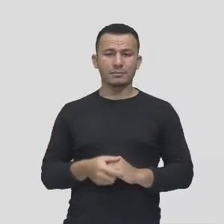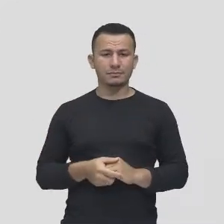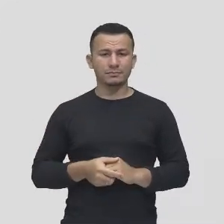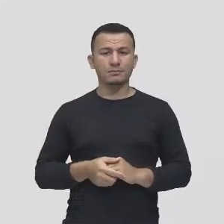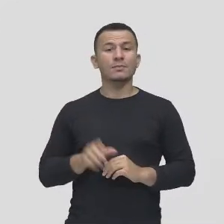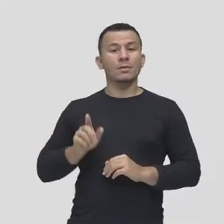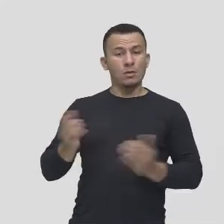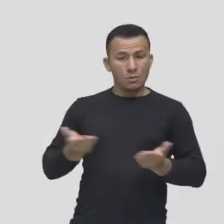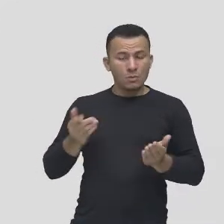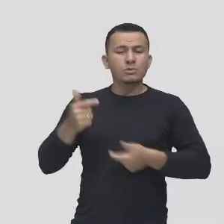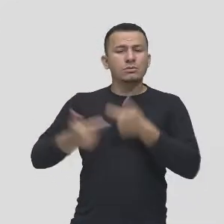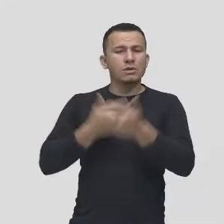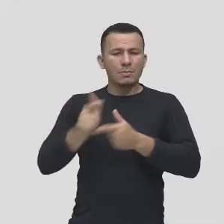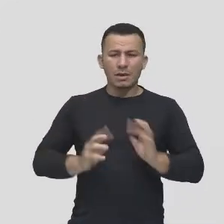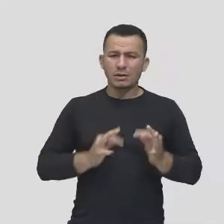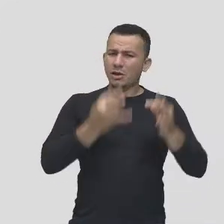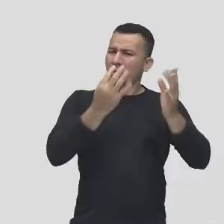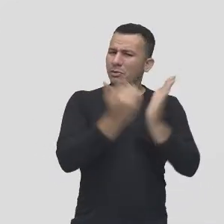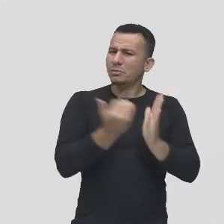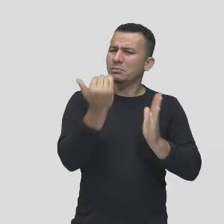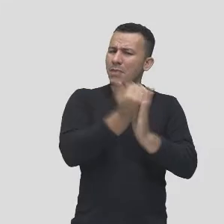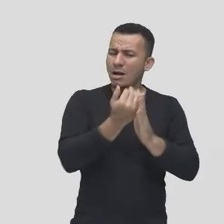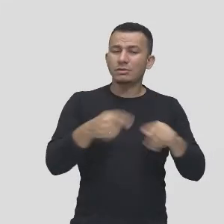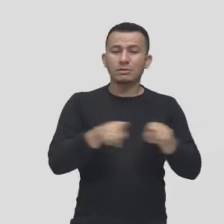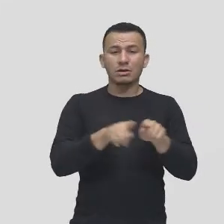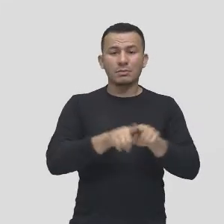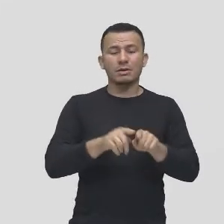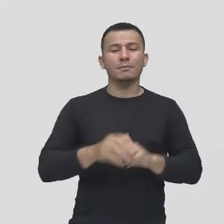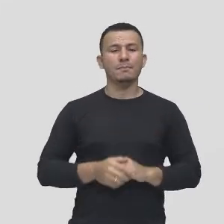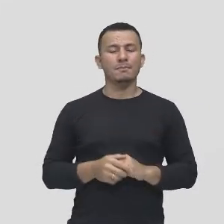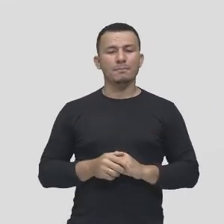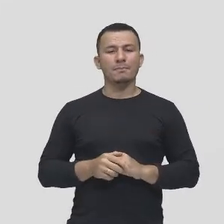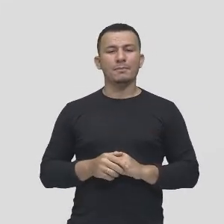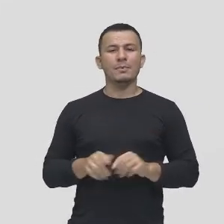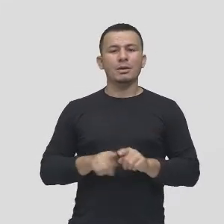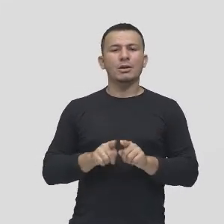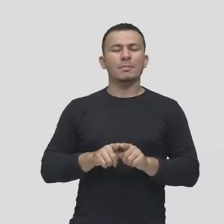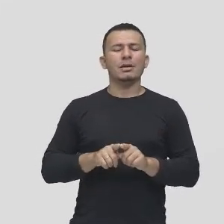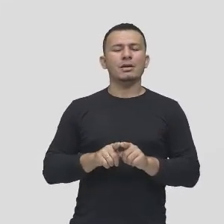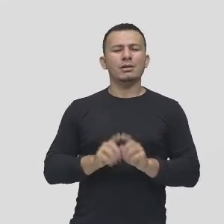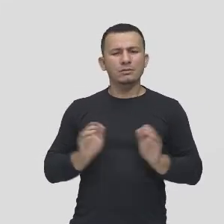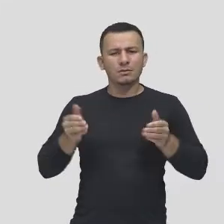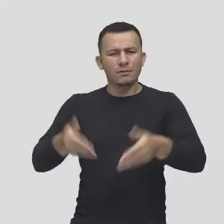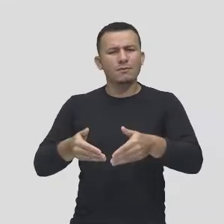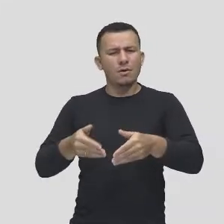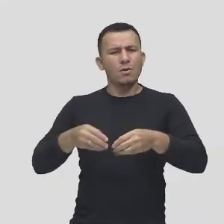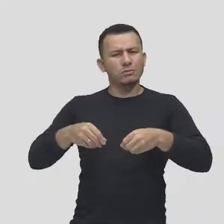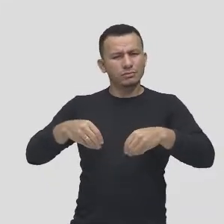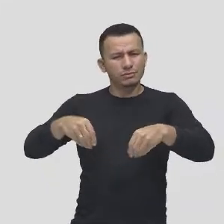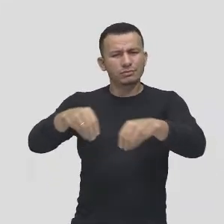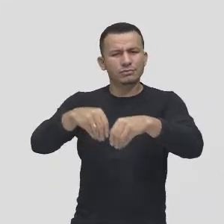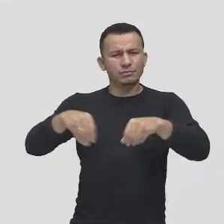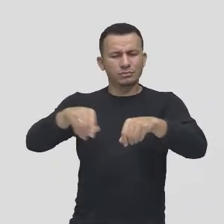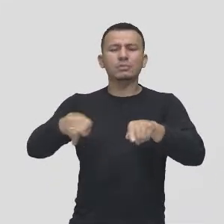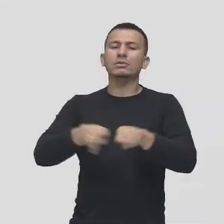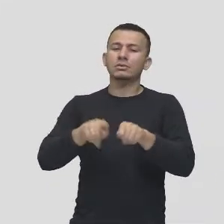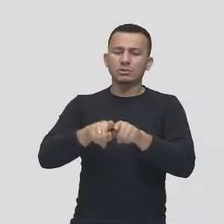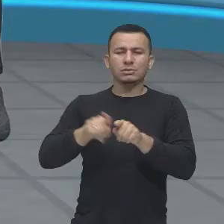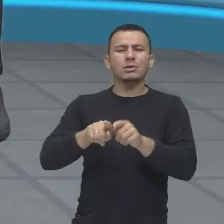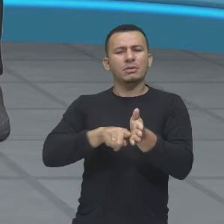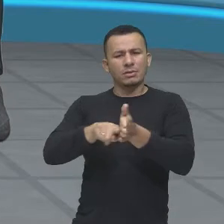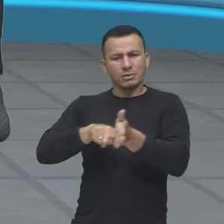a produção tecnológica aumentou bastante, a preocupação com os recursos naturais aumentaram bastante, a